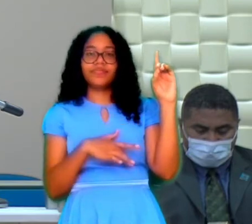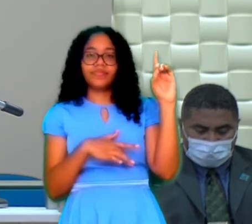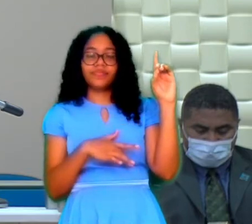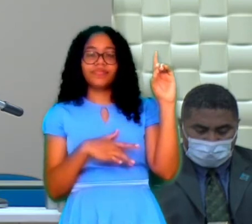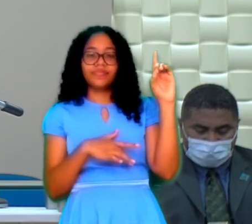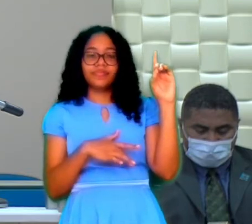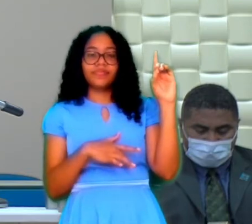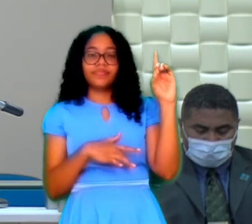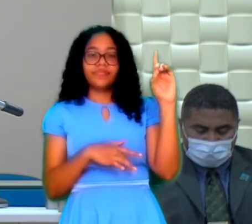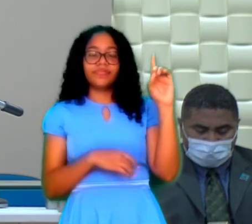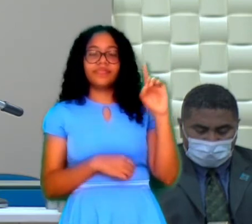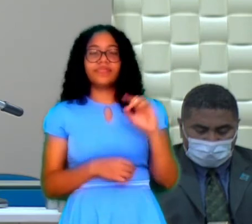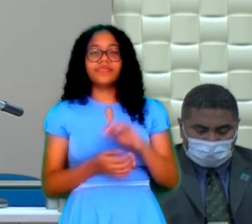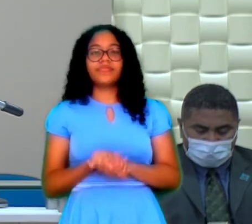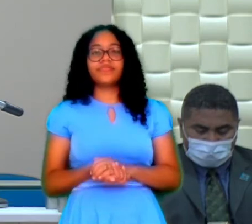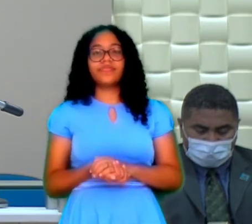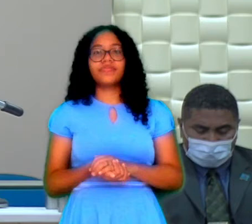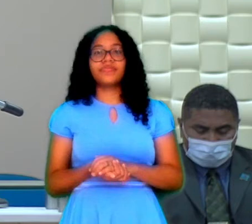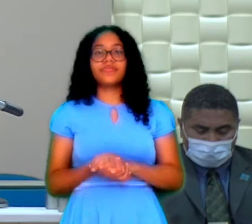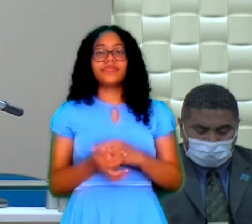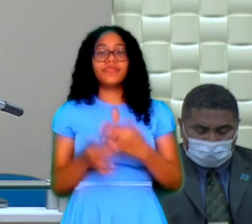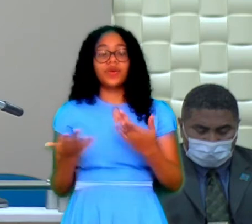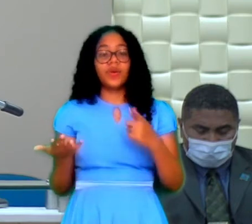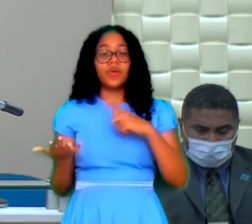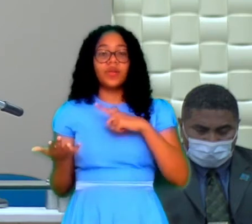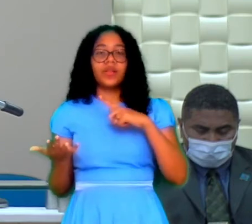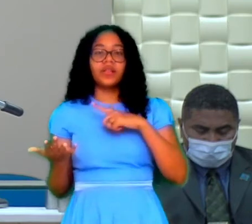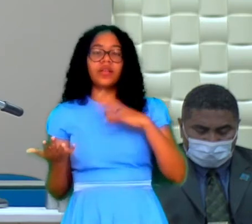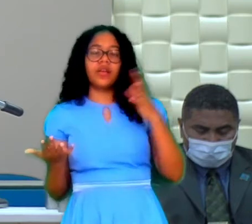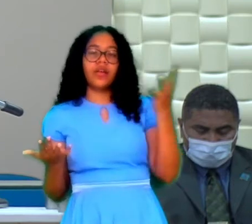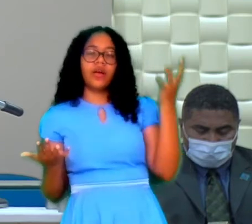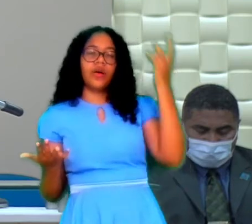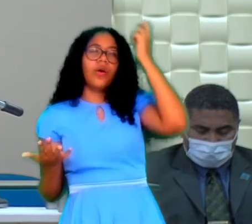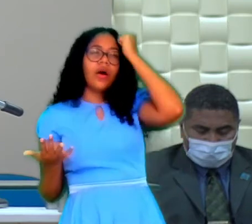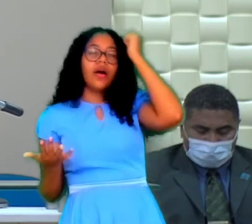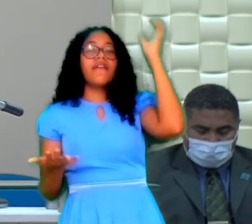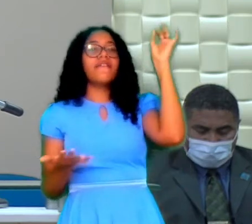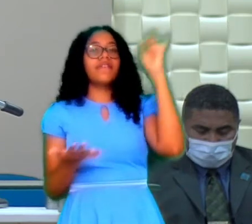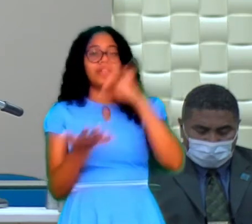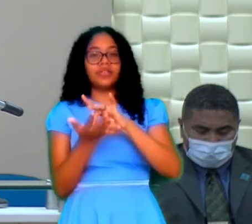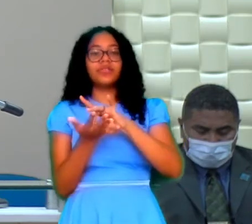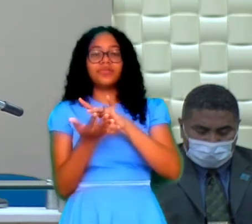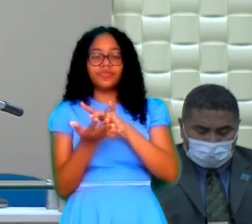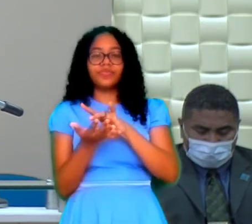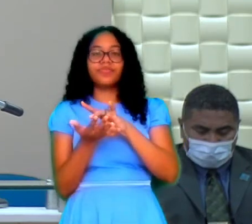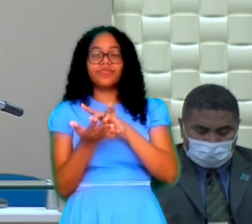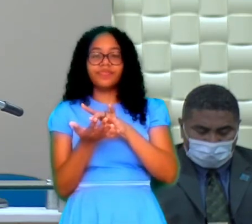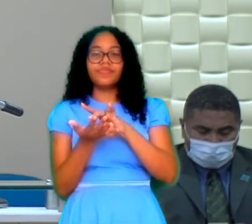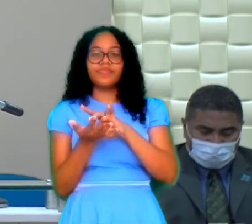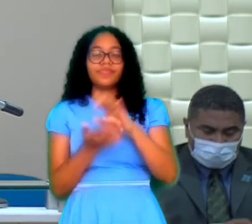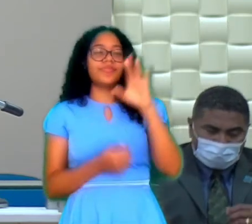Ele não vai para a terra assim. Eu lhe darei primeiro uma lição.